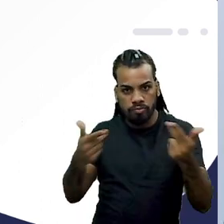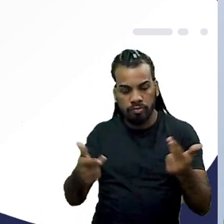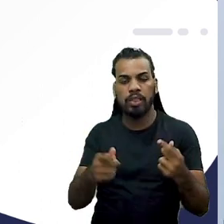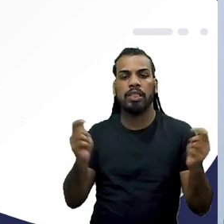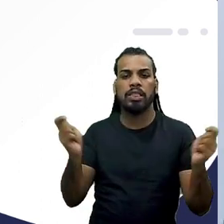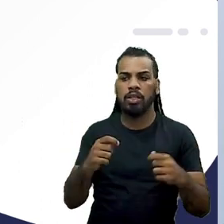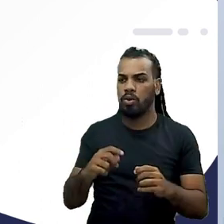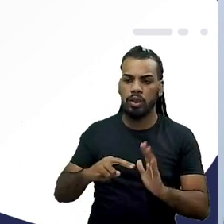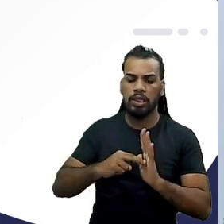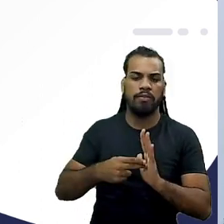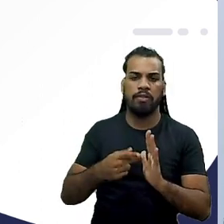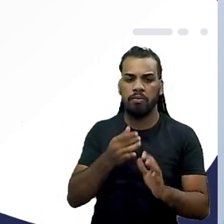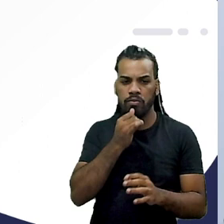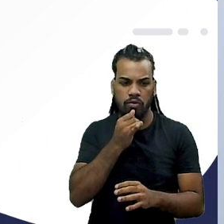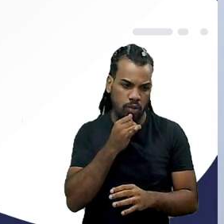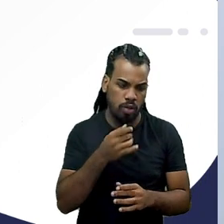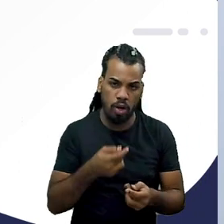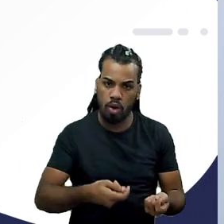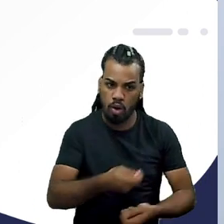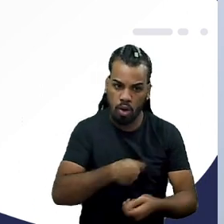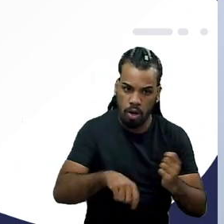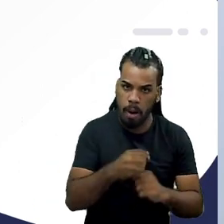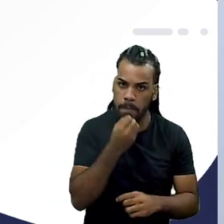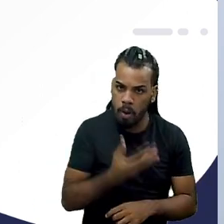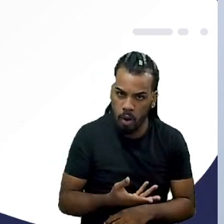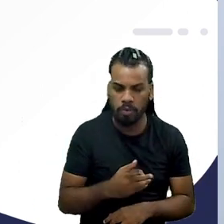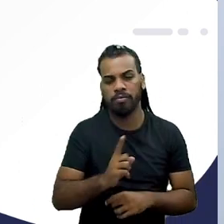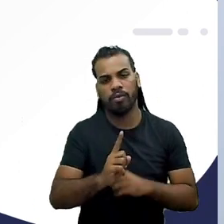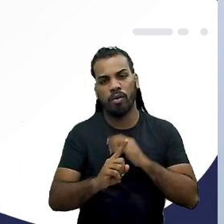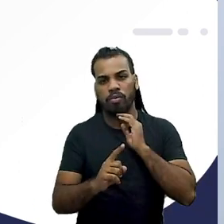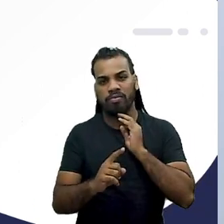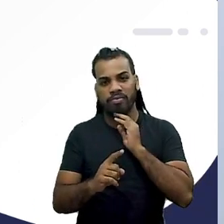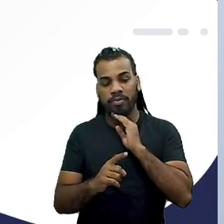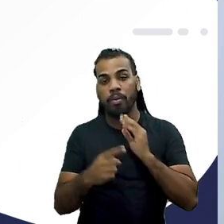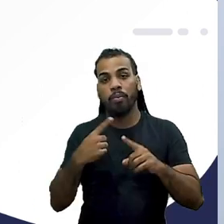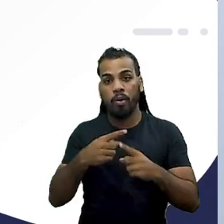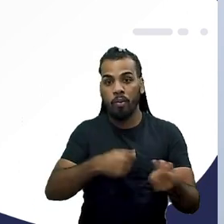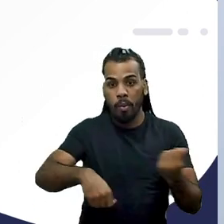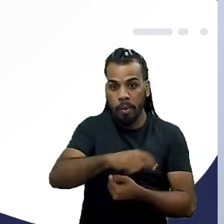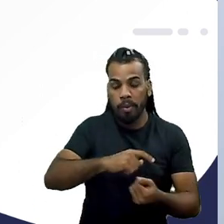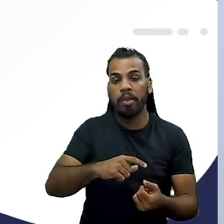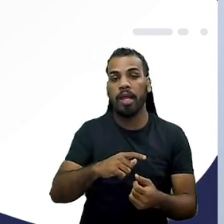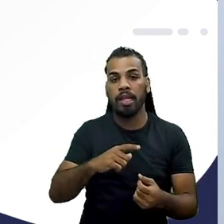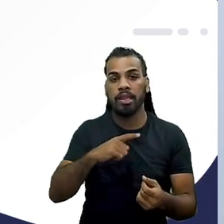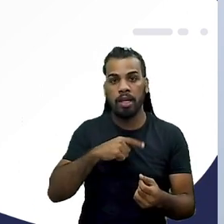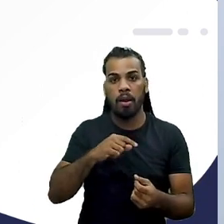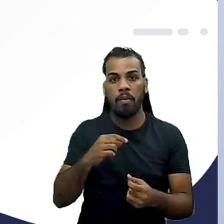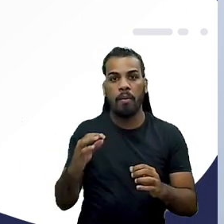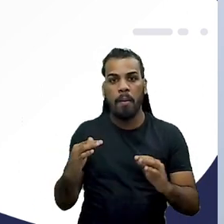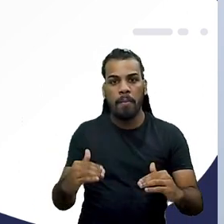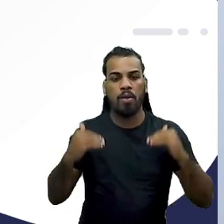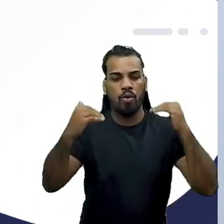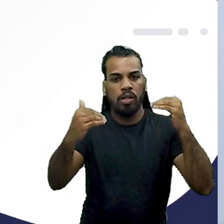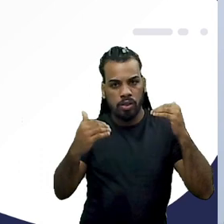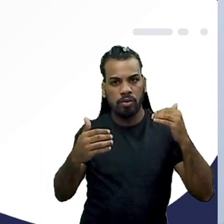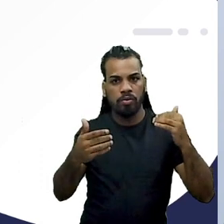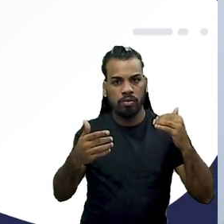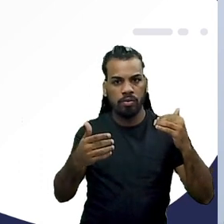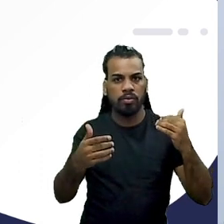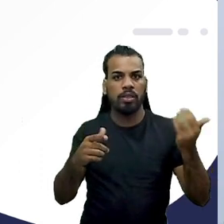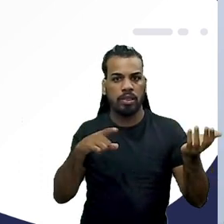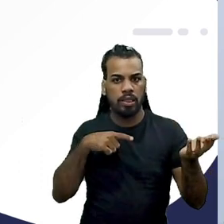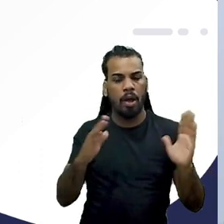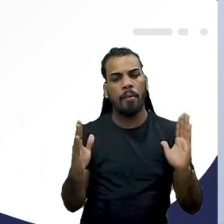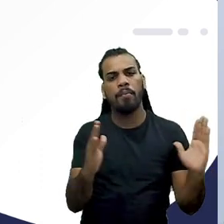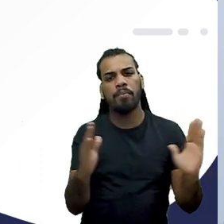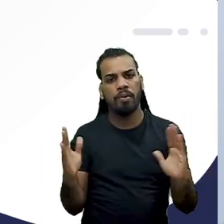não significa que aquela ideia de negócio ela não é viável. Porque todo empreendimento tem uma coisa chamada o ponto de maturação do empreendimento. Tem um